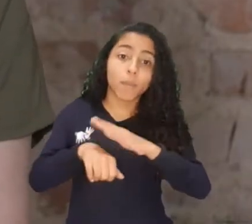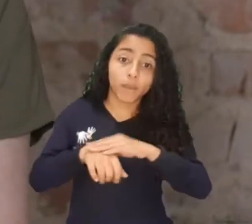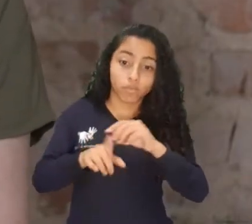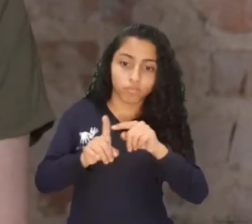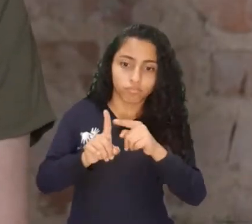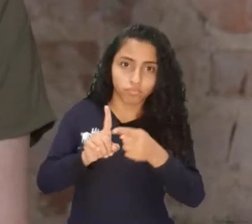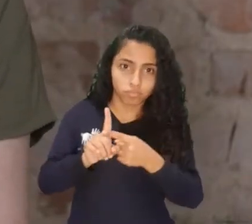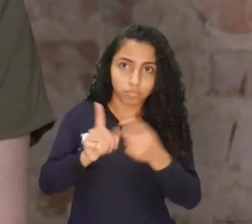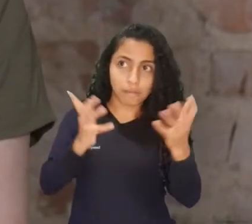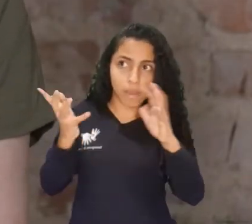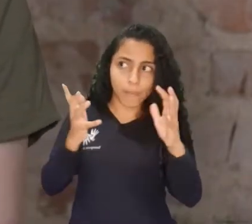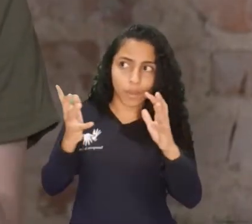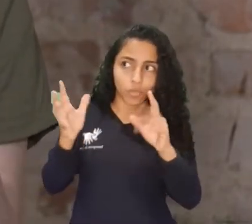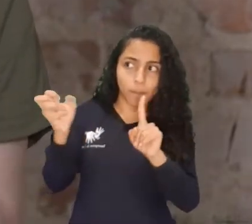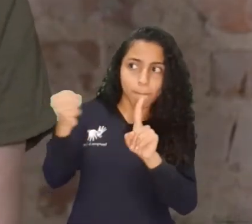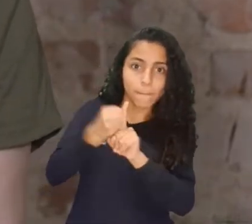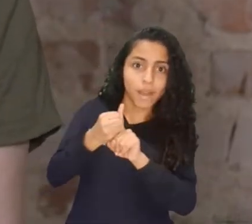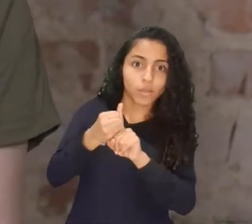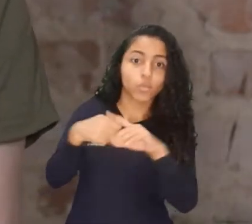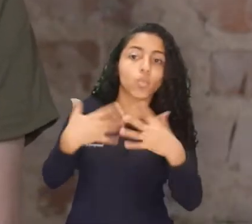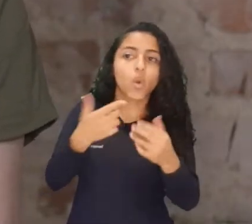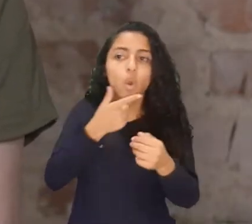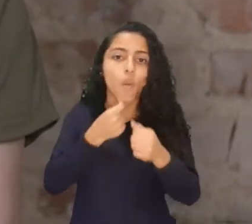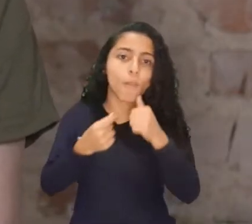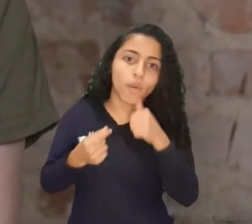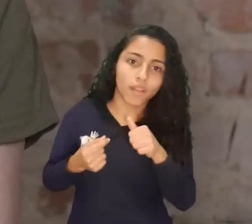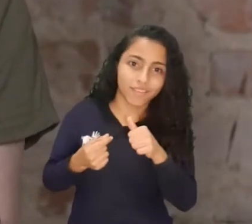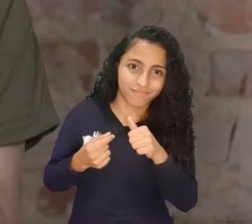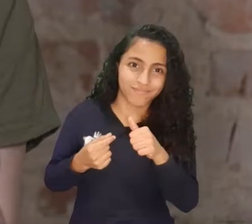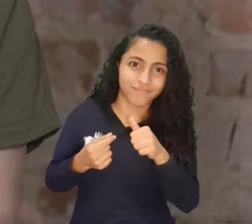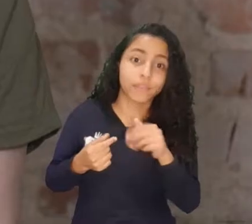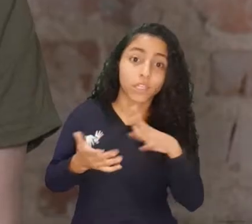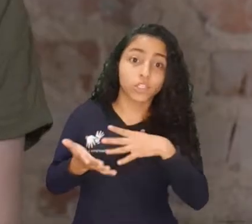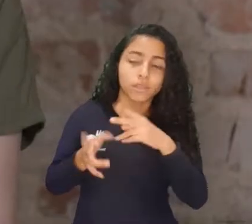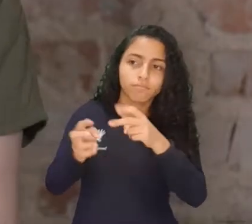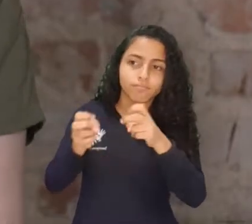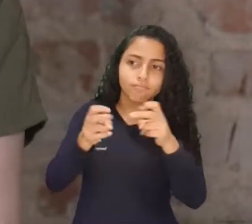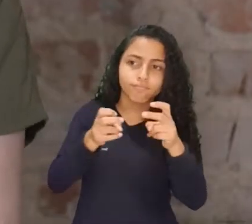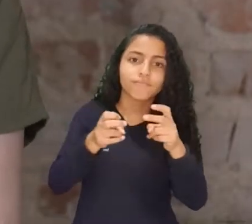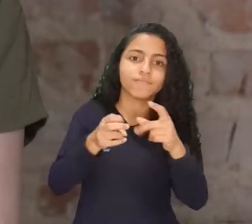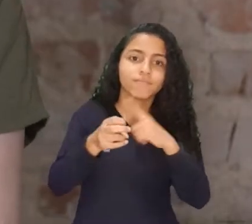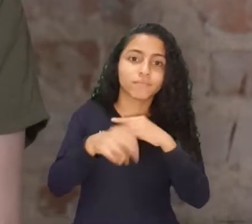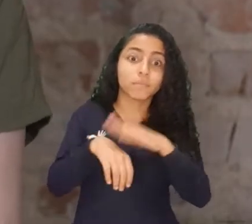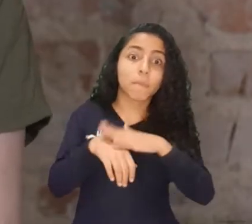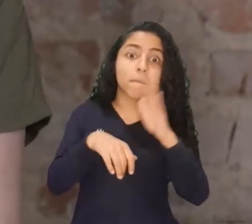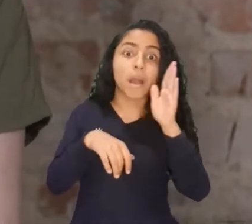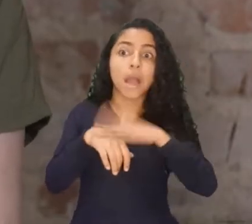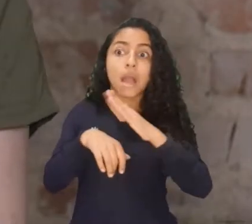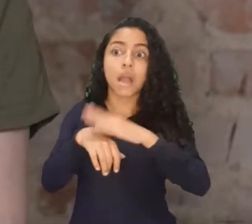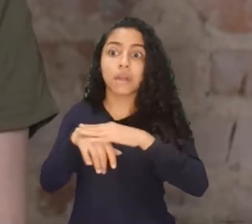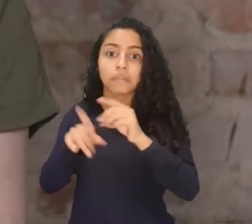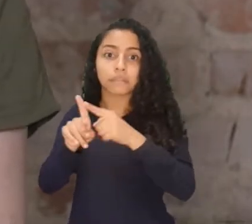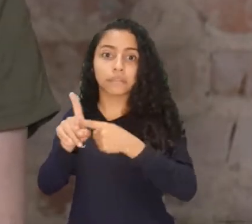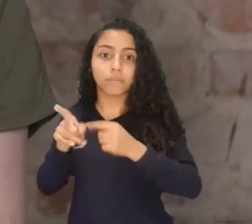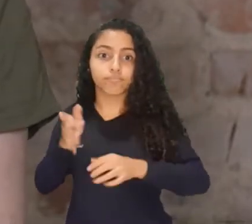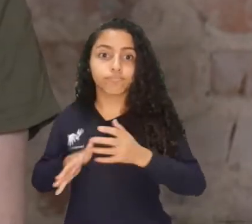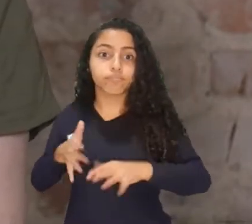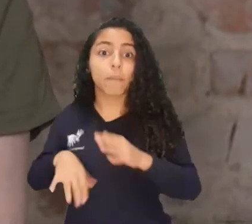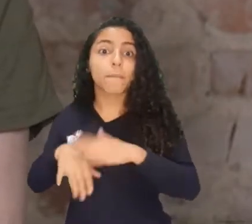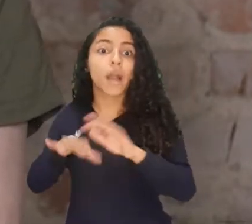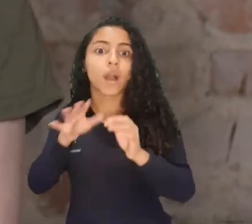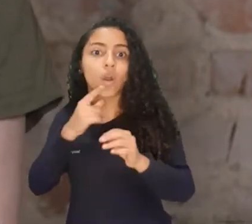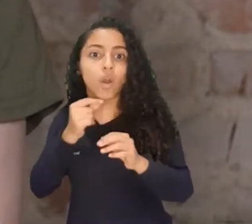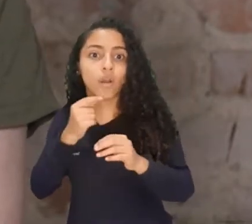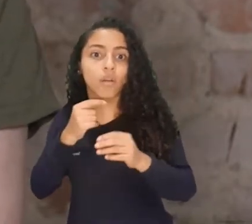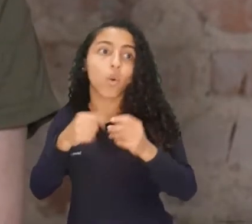tem documentado desvios em termos de uma maior proporção de machos ou fêmeas. Mudanças na